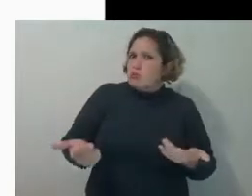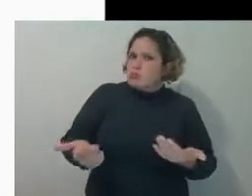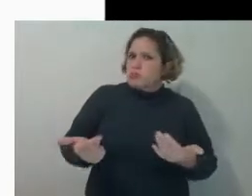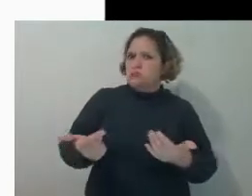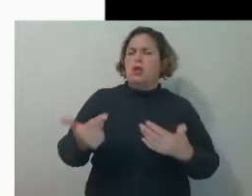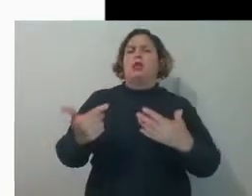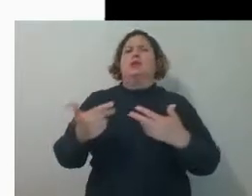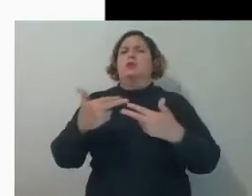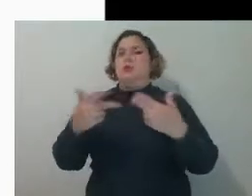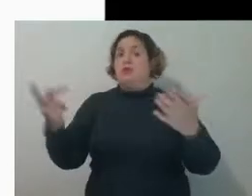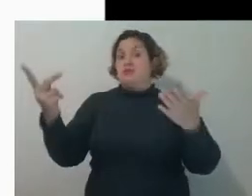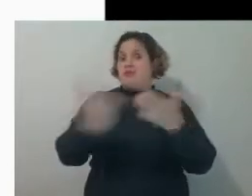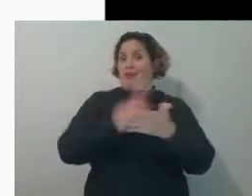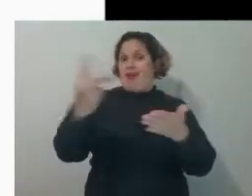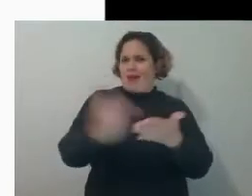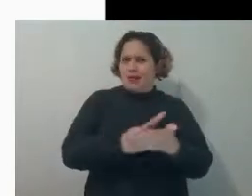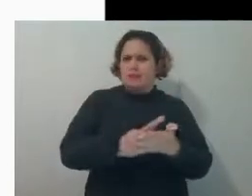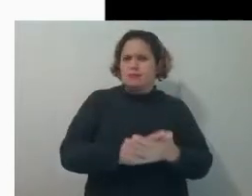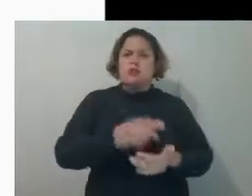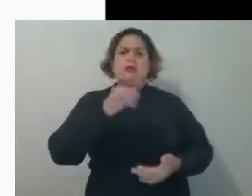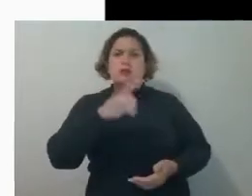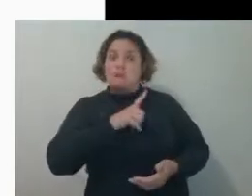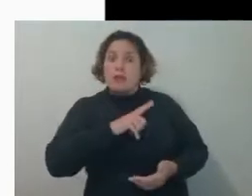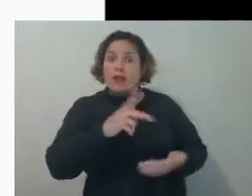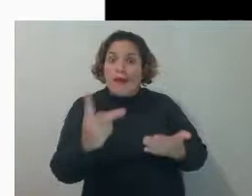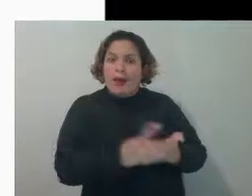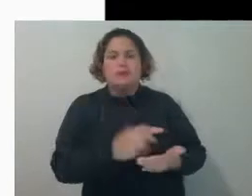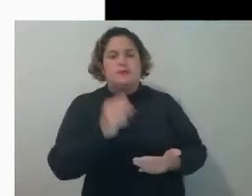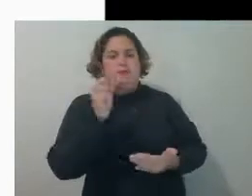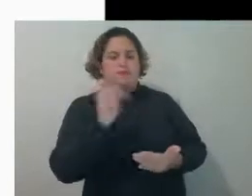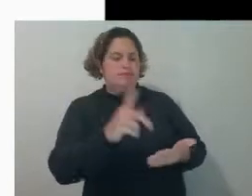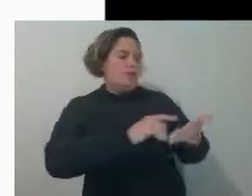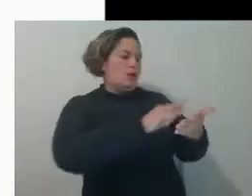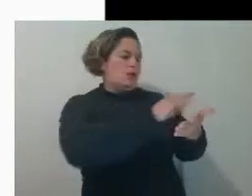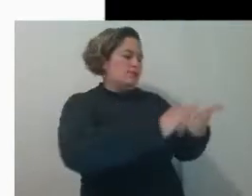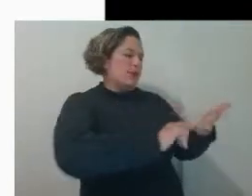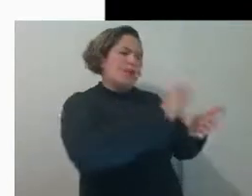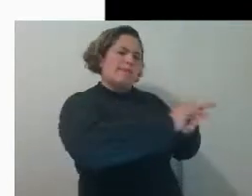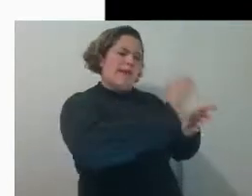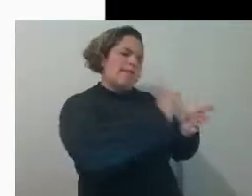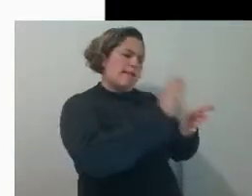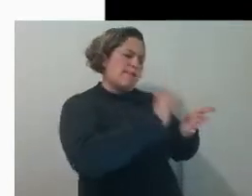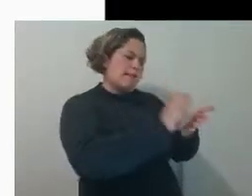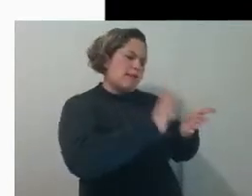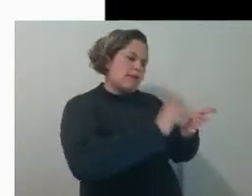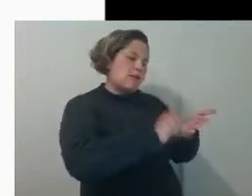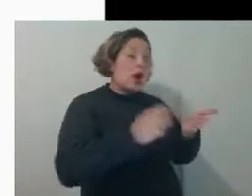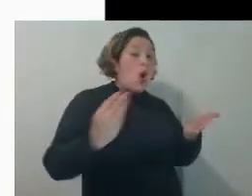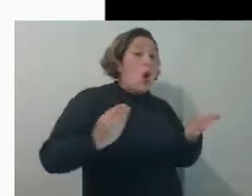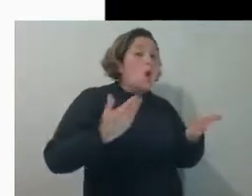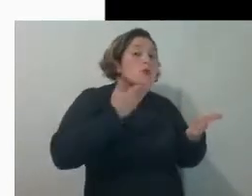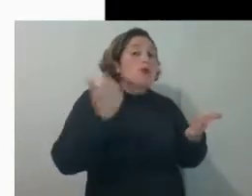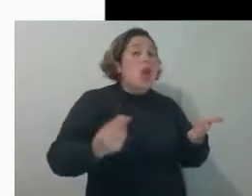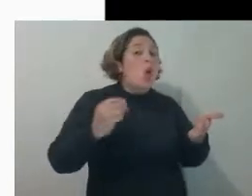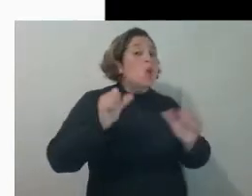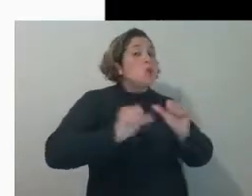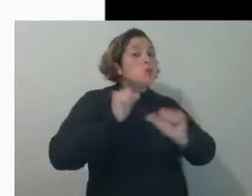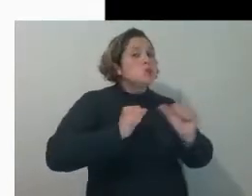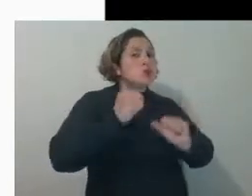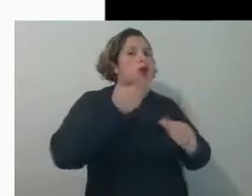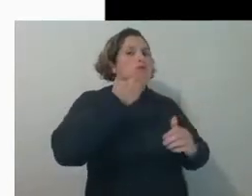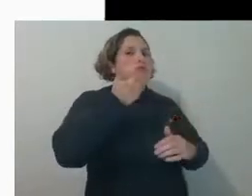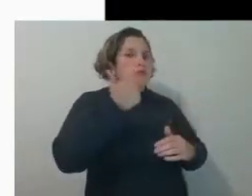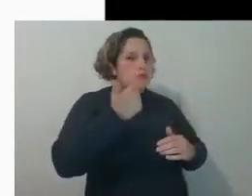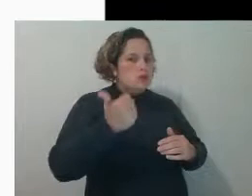existam irregularidades, é feito primeiramente uma notificação com recomendações do que a pessoa deve fazer